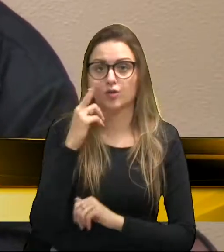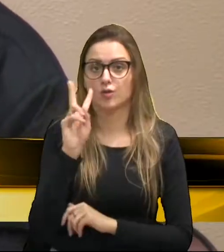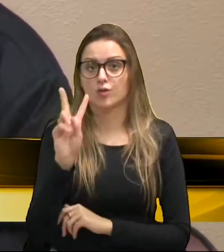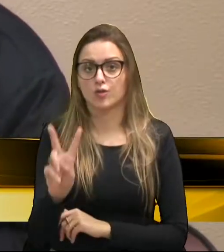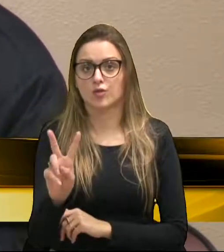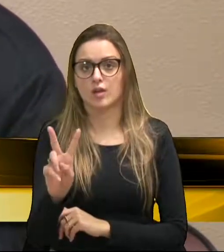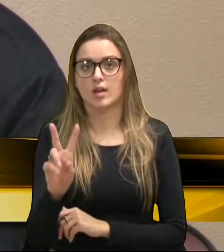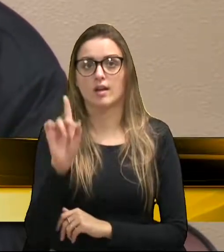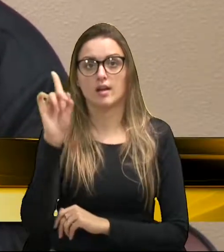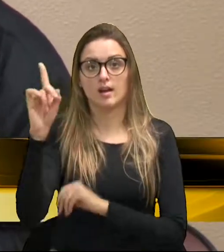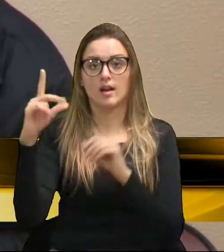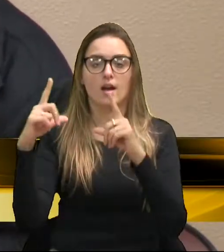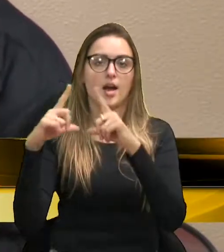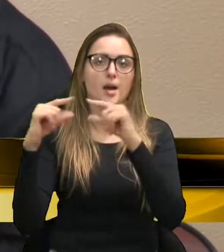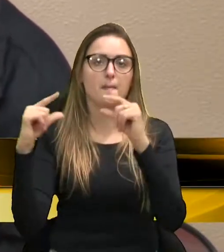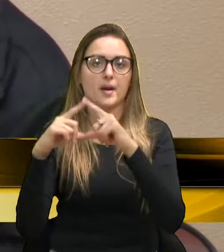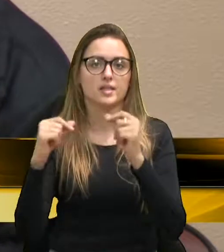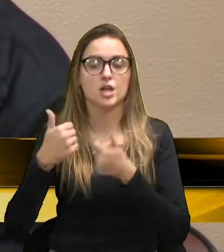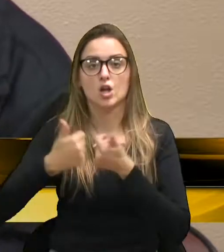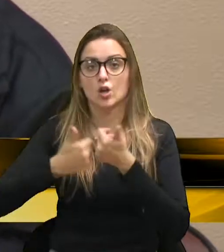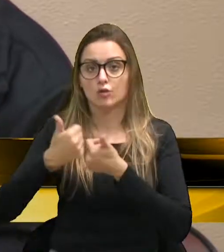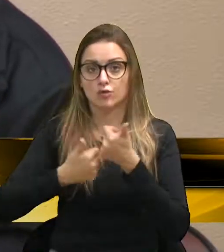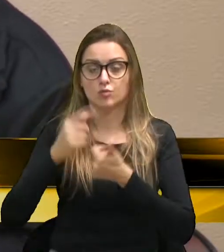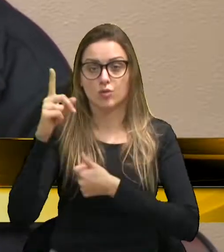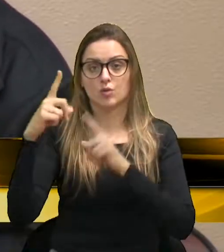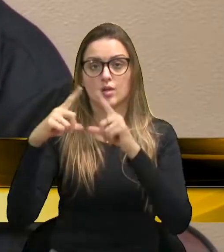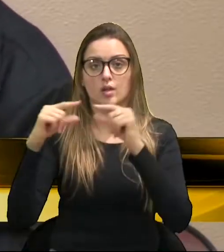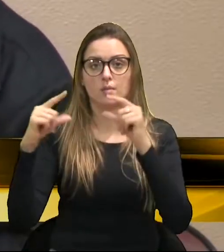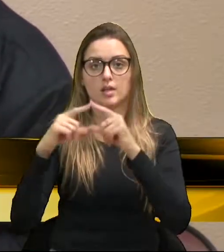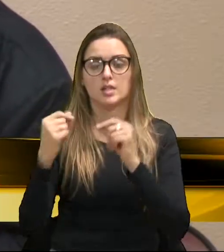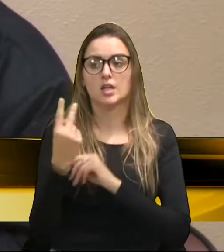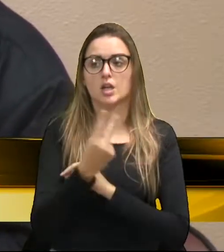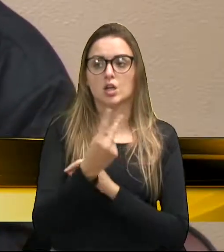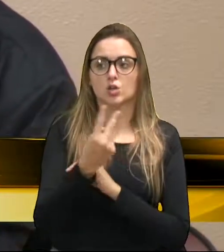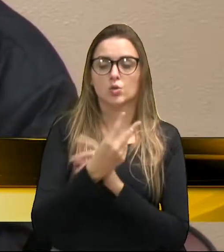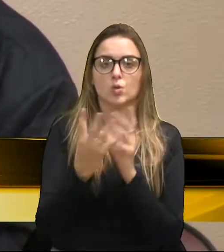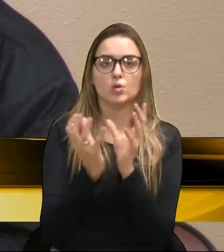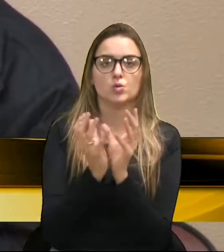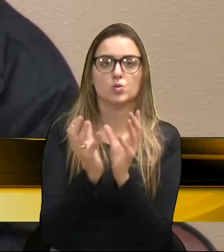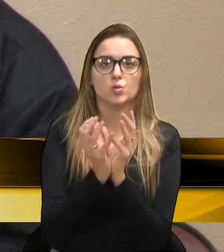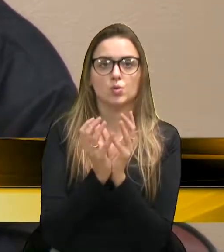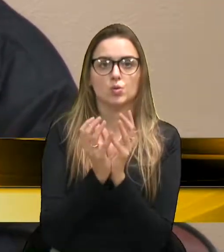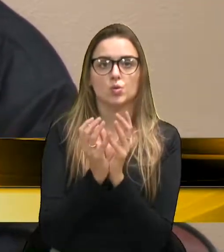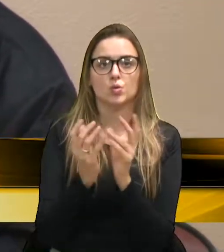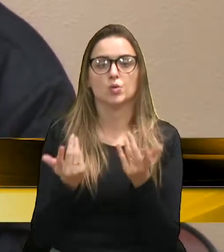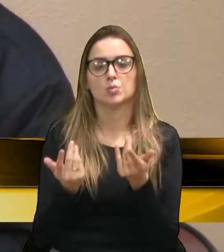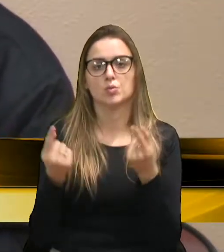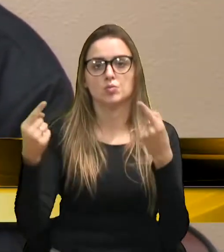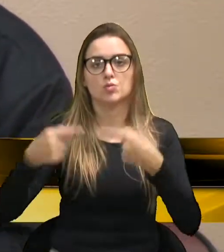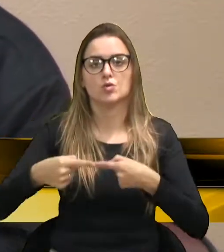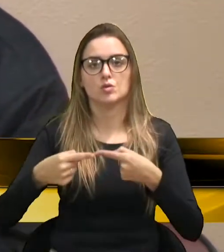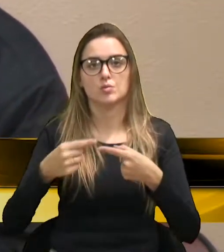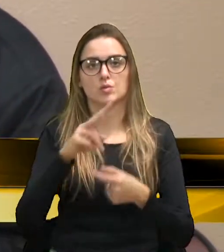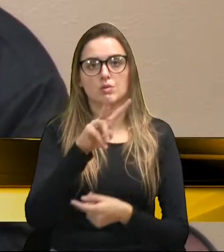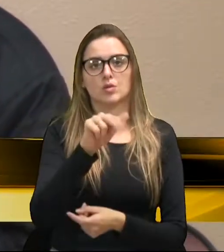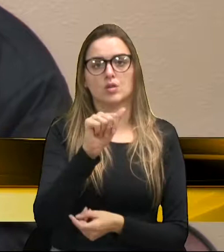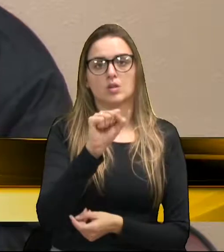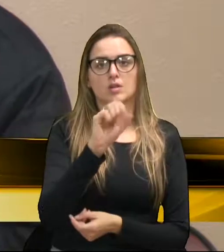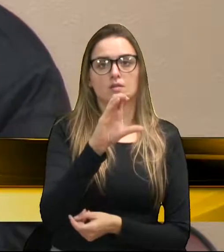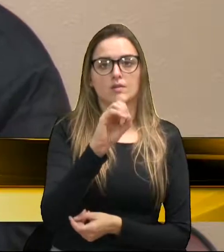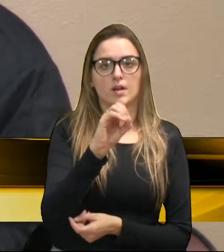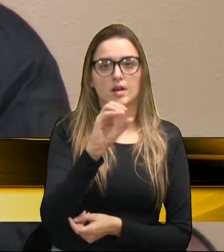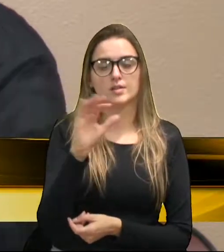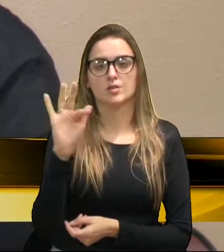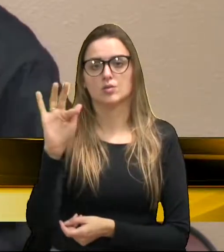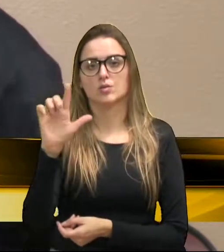lá em Brasília, tinha um jogo de futebol em Brasília, duas equipes de primeira categoria do Campeonato Brasileiro, Vasco e Flamengo.